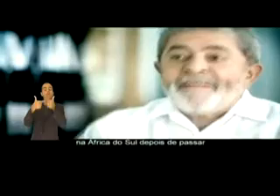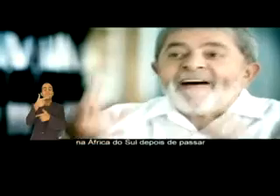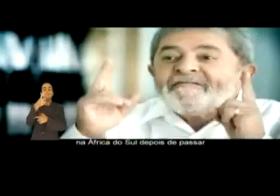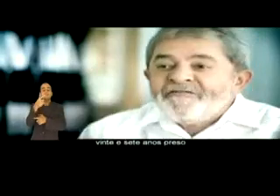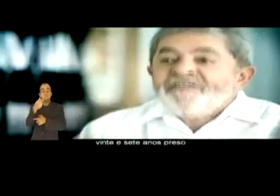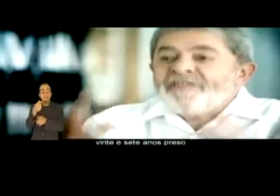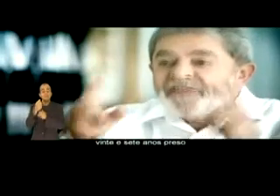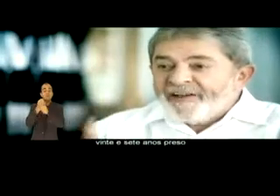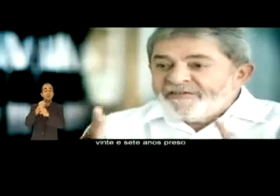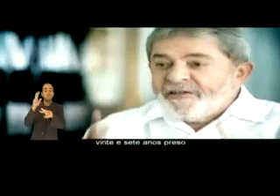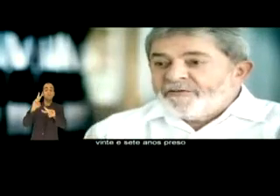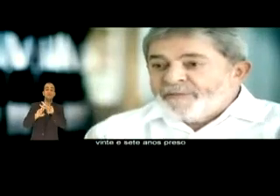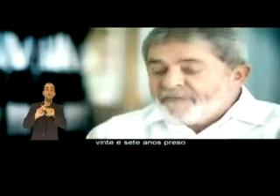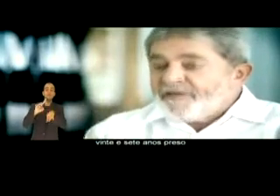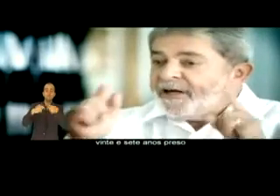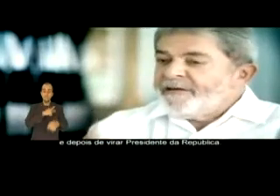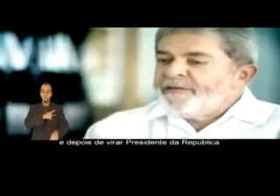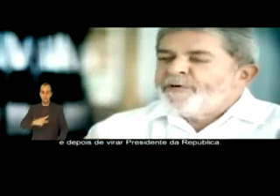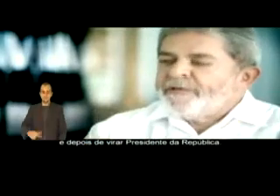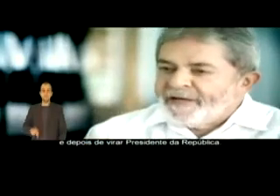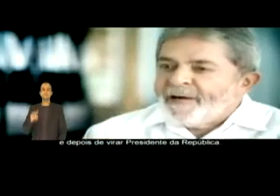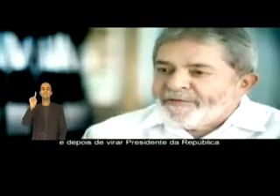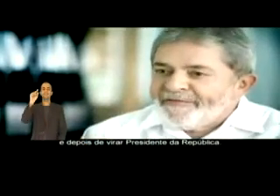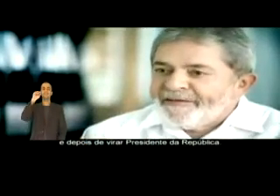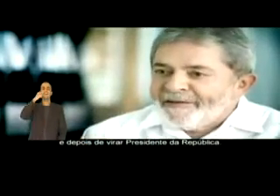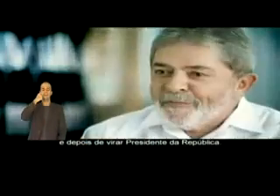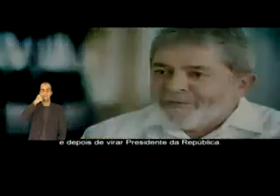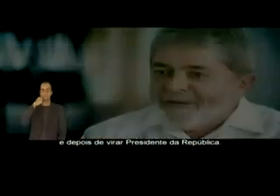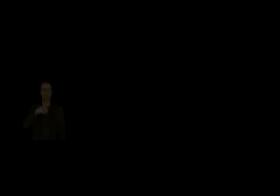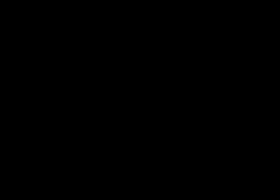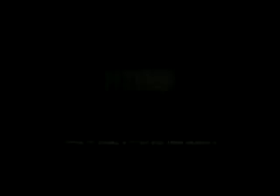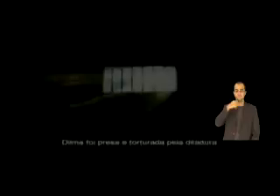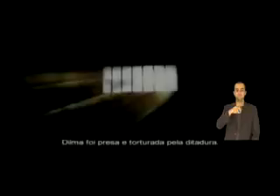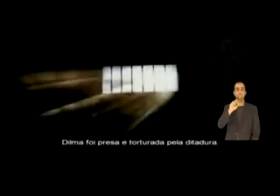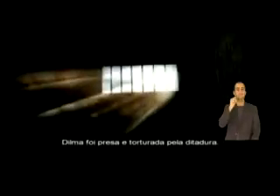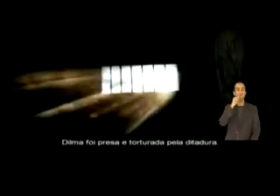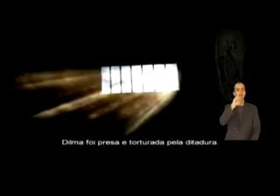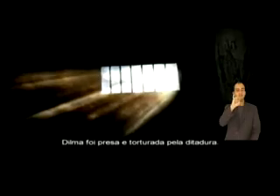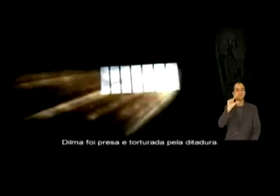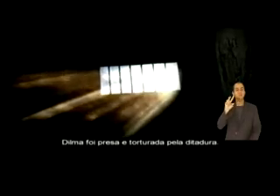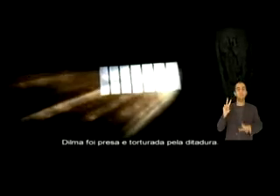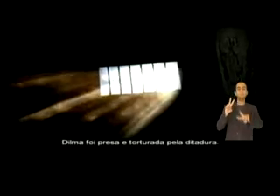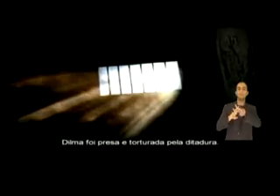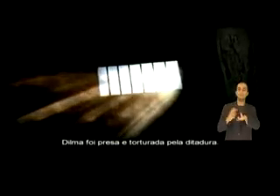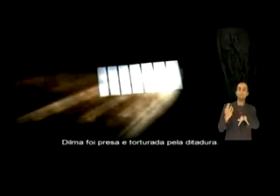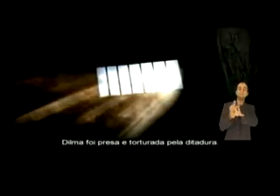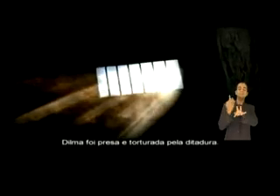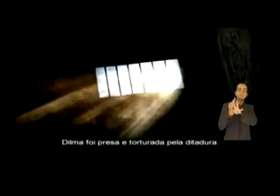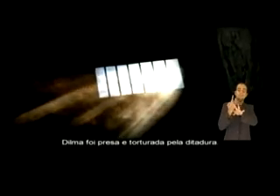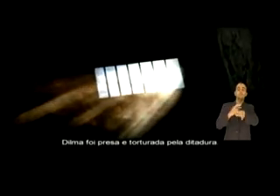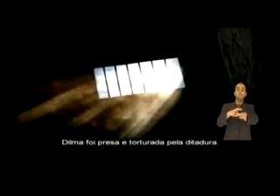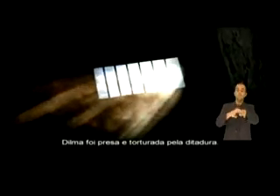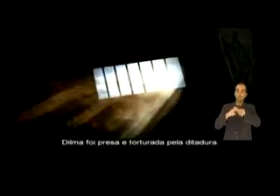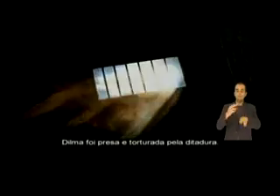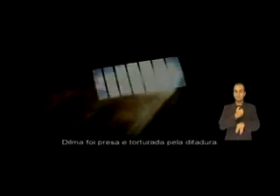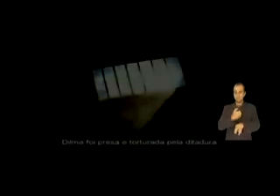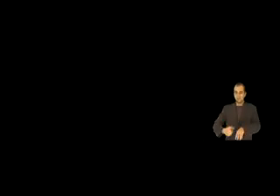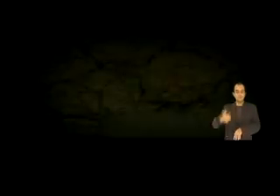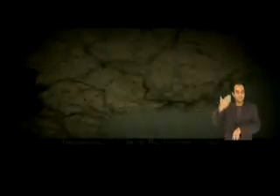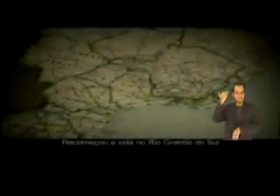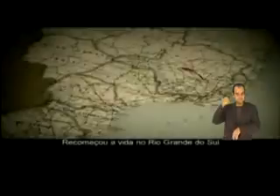depois de passar 27 anos preso e depois de virar presidente da República. Dilma foi presa e torturada pela